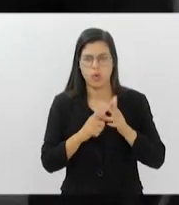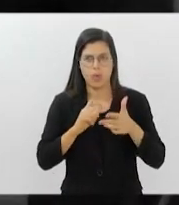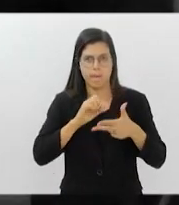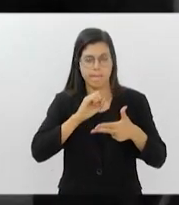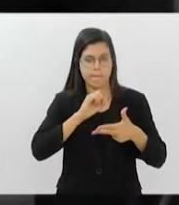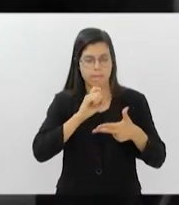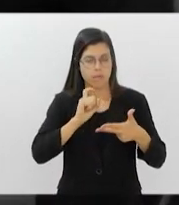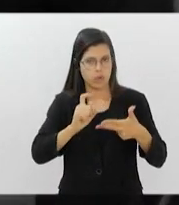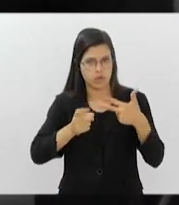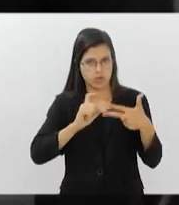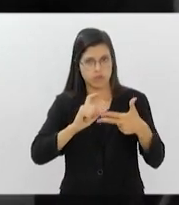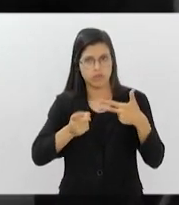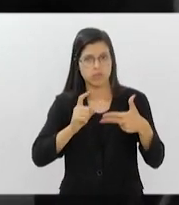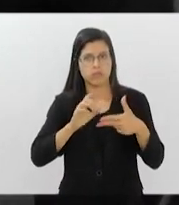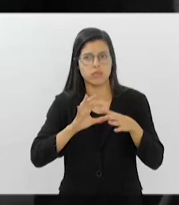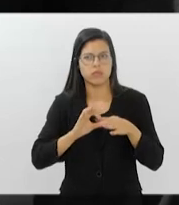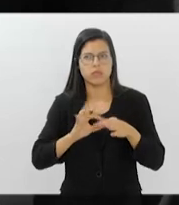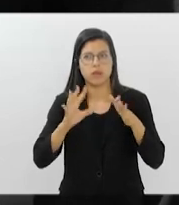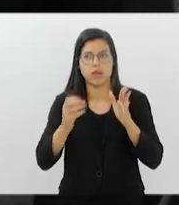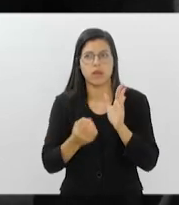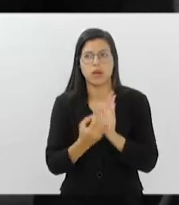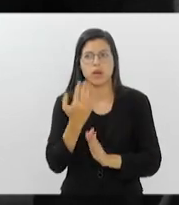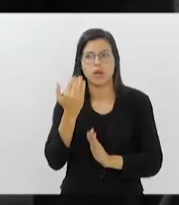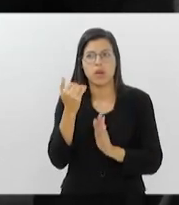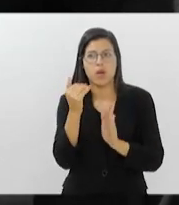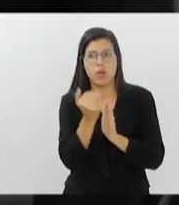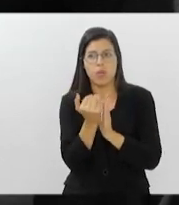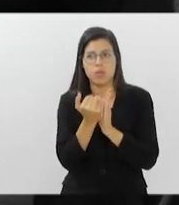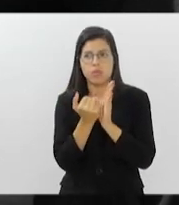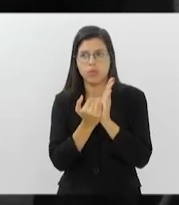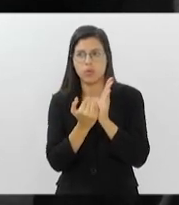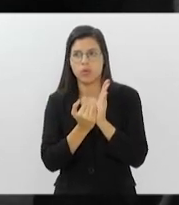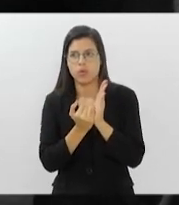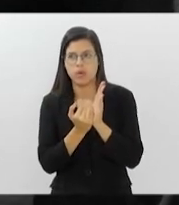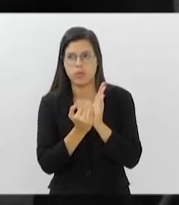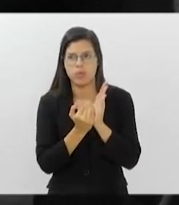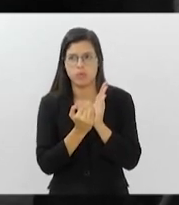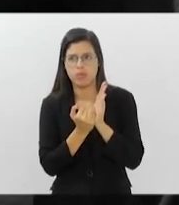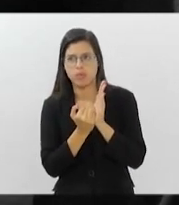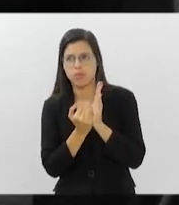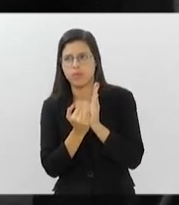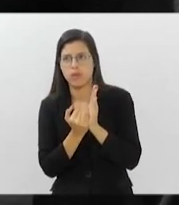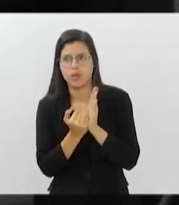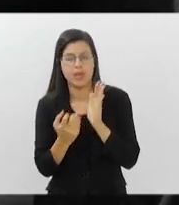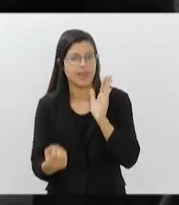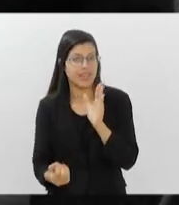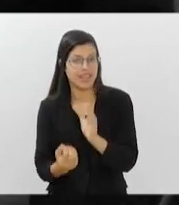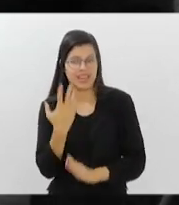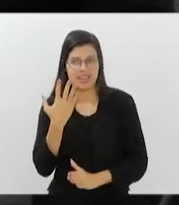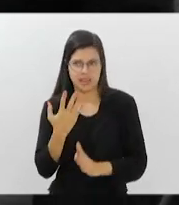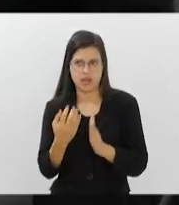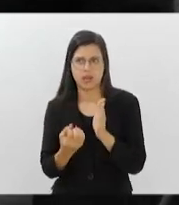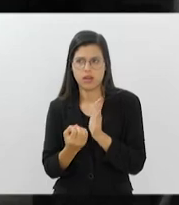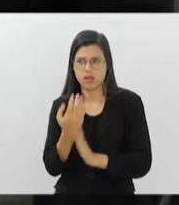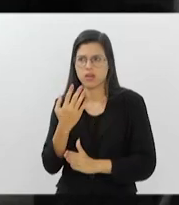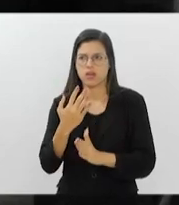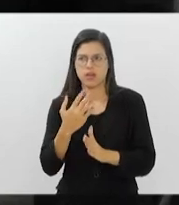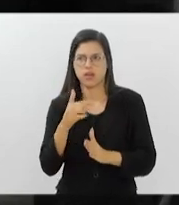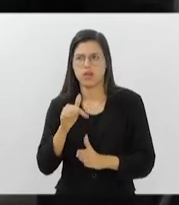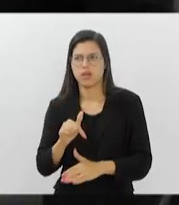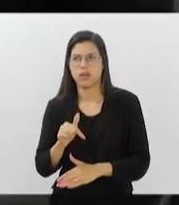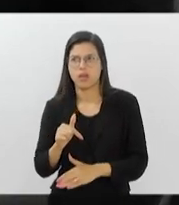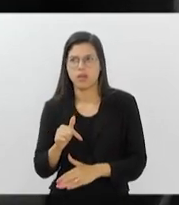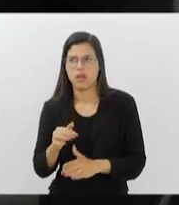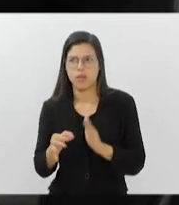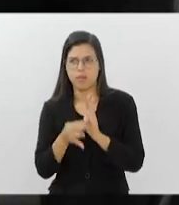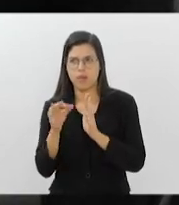Executivo autorizado a criar o programa. Não. Vamos pedir para ele mexer. Cria o programa. Cria o programa. Linha da jurisprudência. Porque foi anterior, o